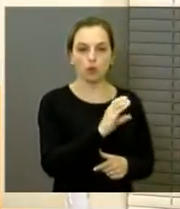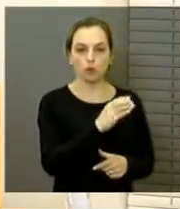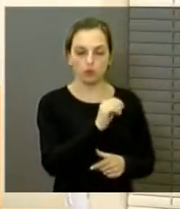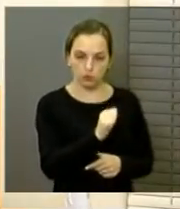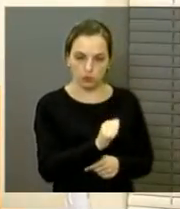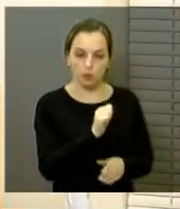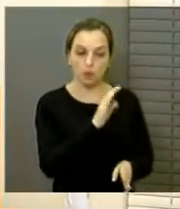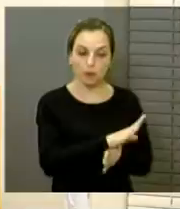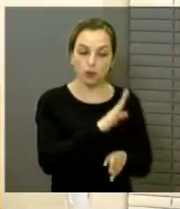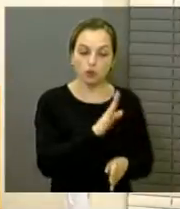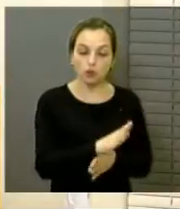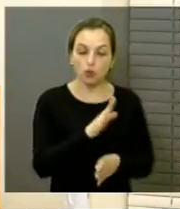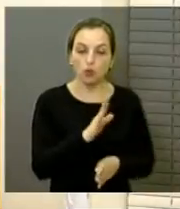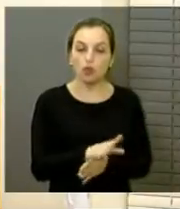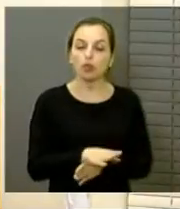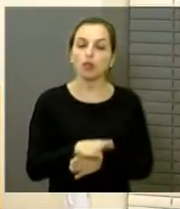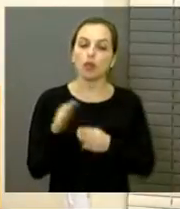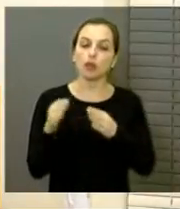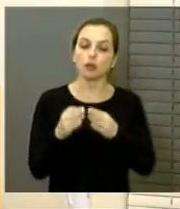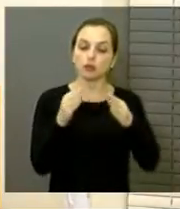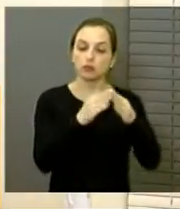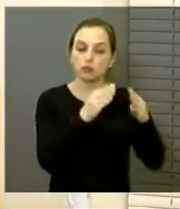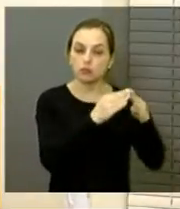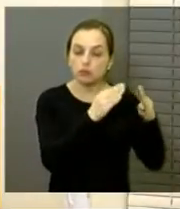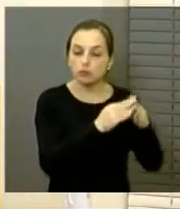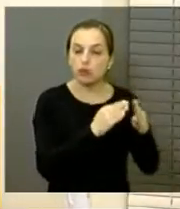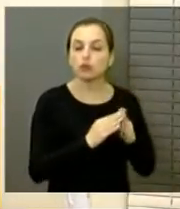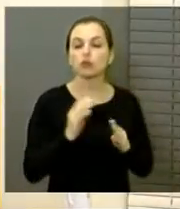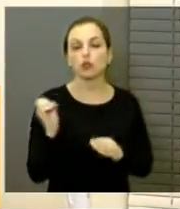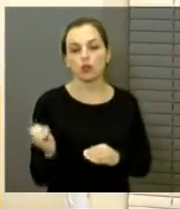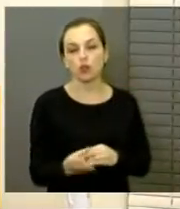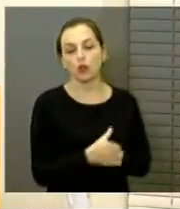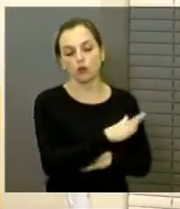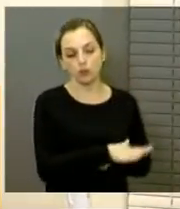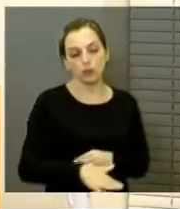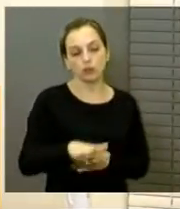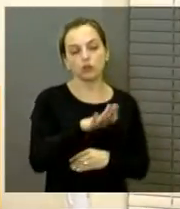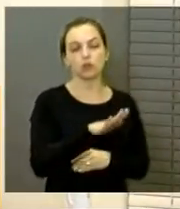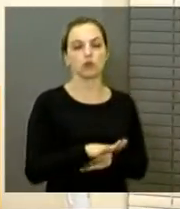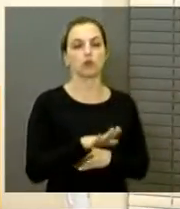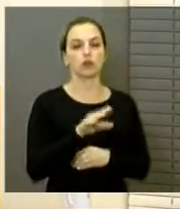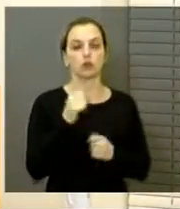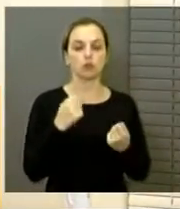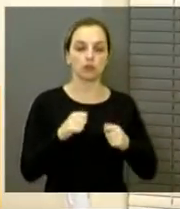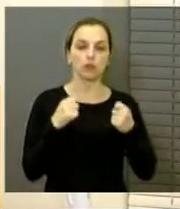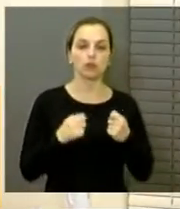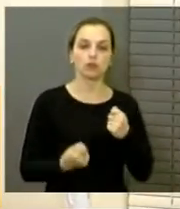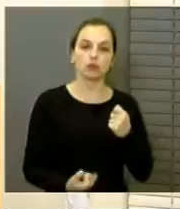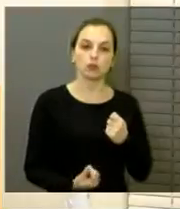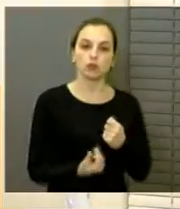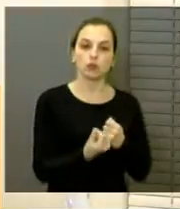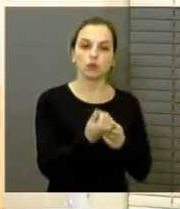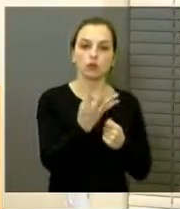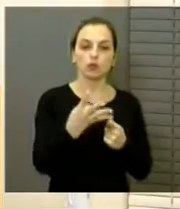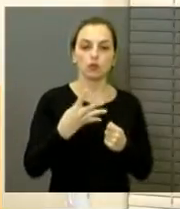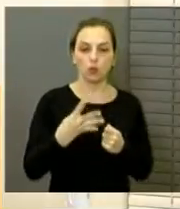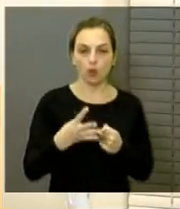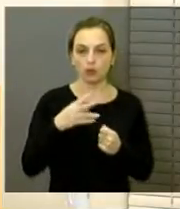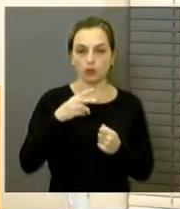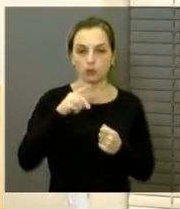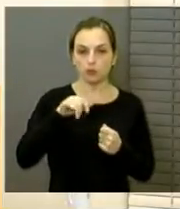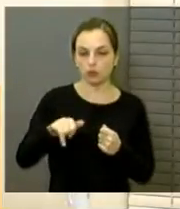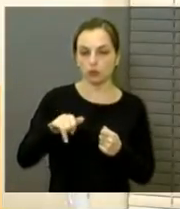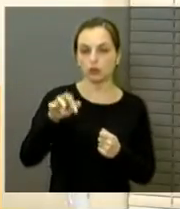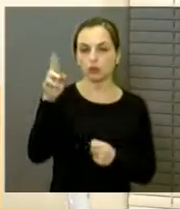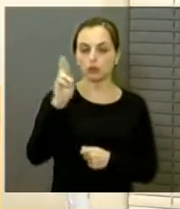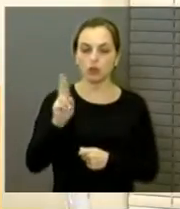a necessidade daquela, não só das casas novas, daquela região como um todo, precisa de um investimento de 4 milhões de